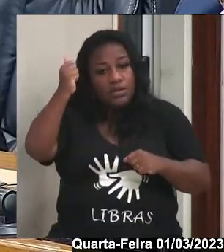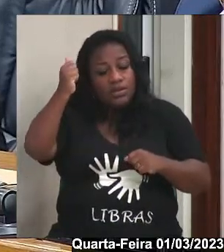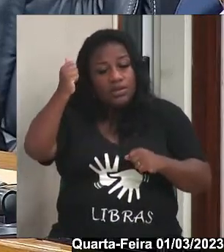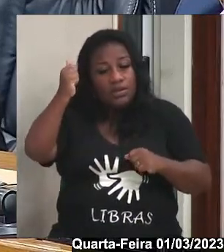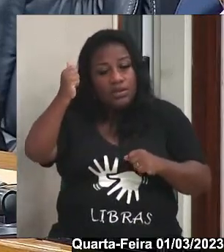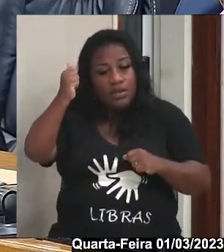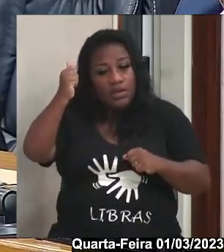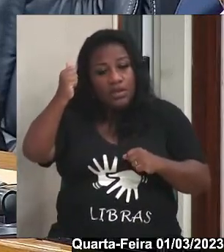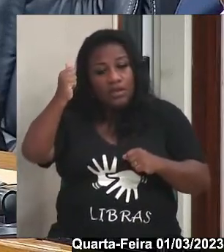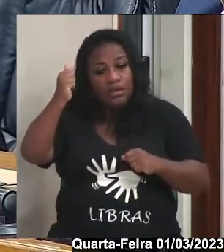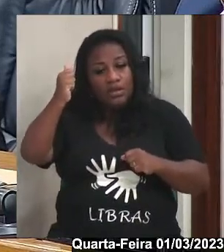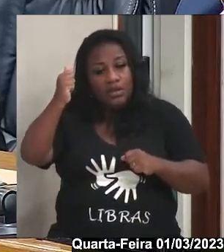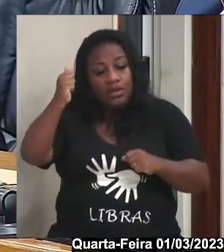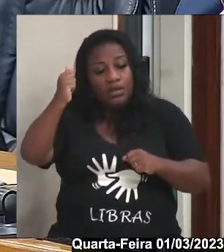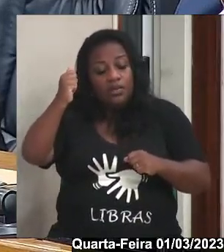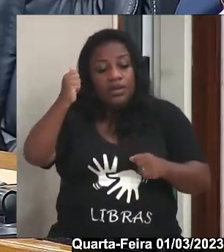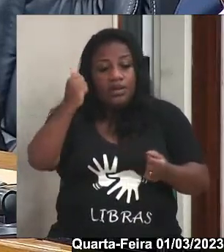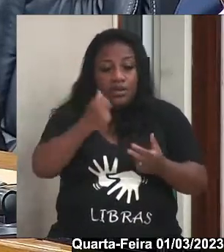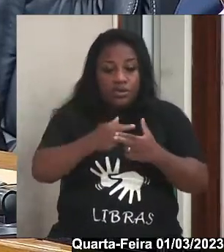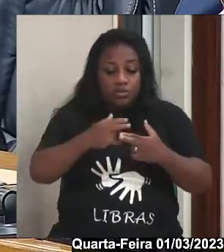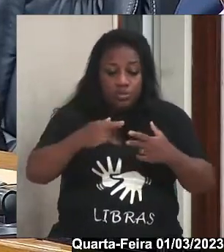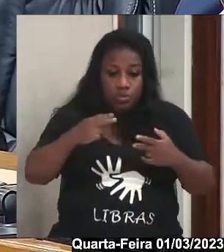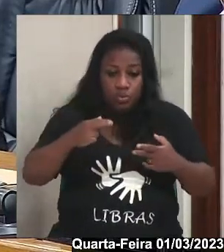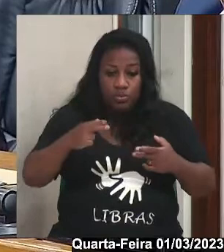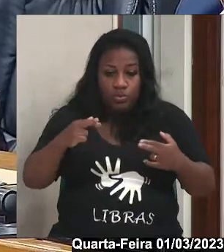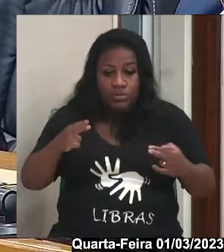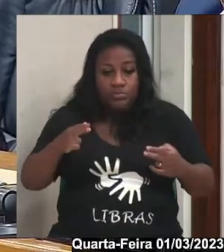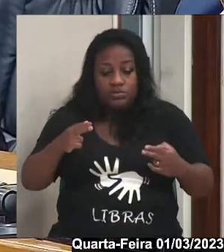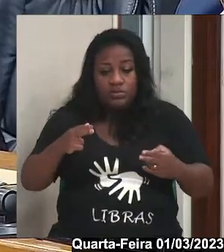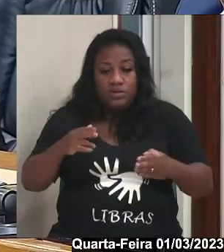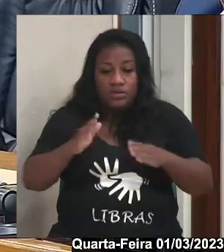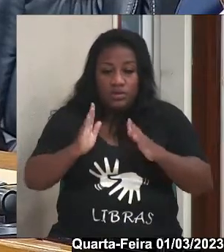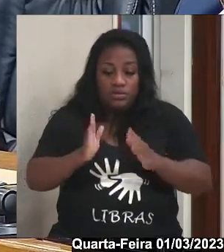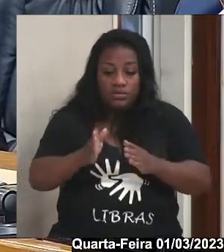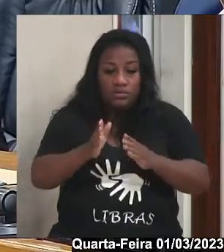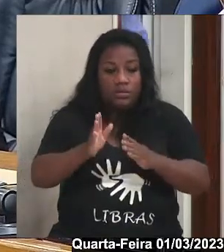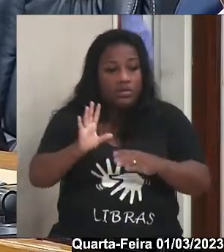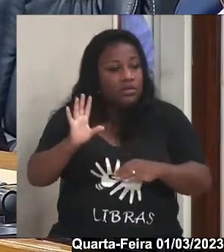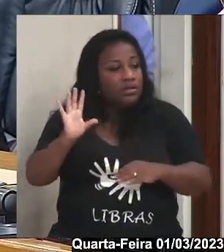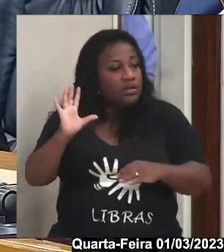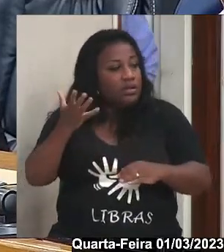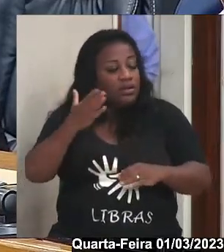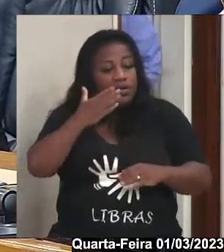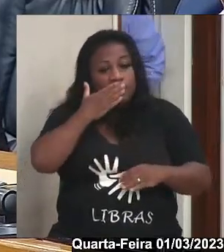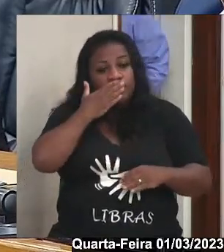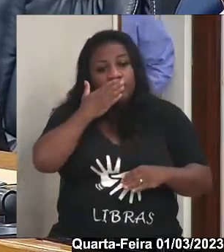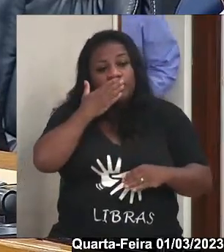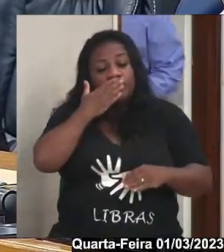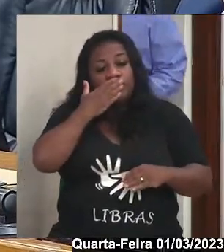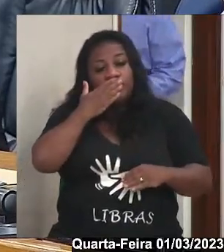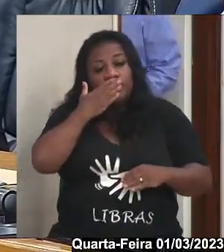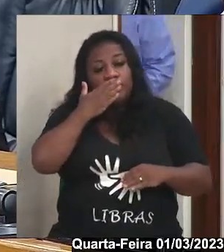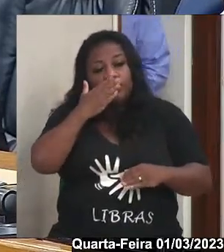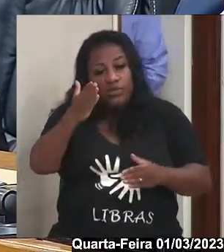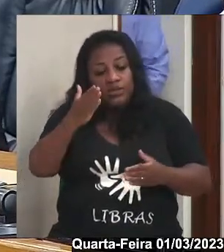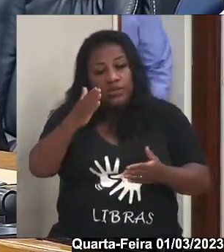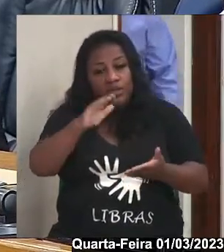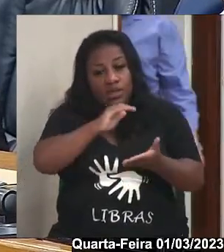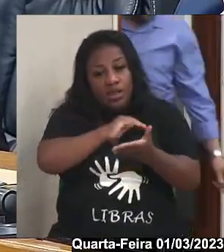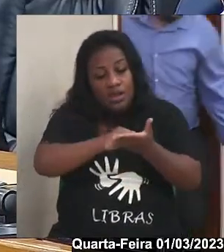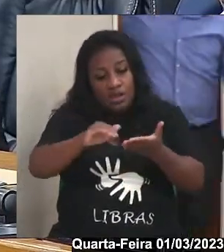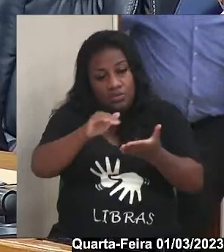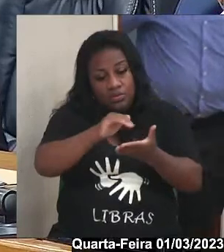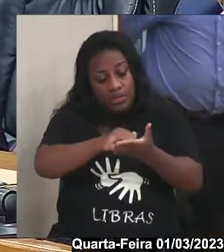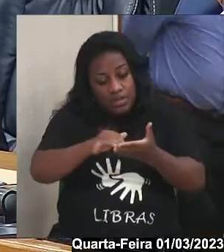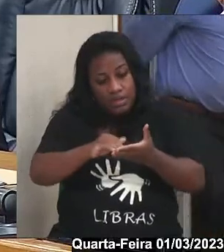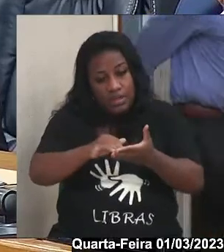sabedoria para que as coisas tomem rumo. Mas eu gostaria muito de pedir ao